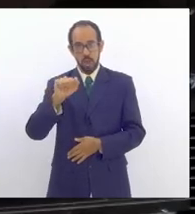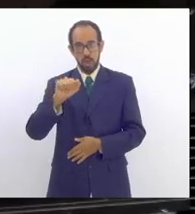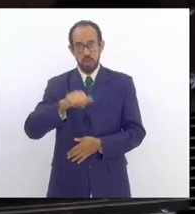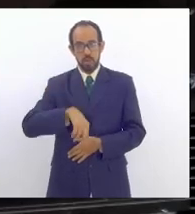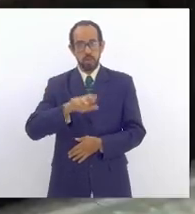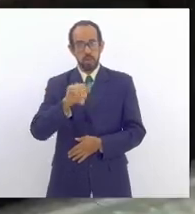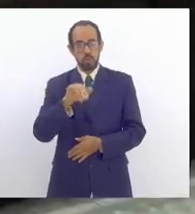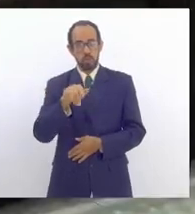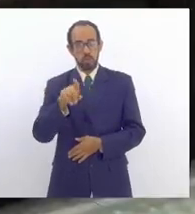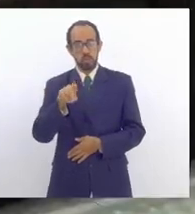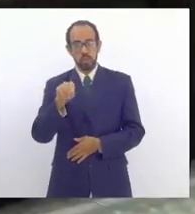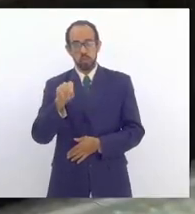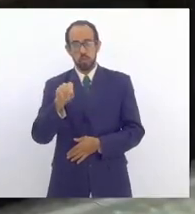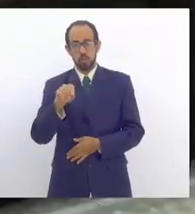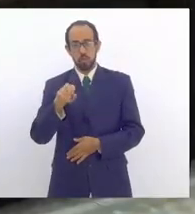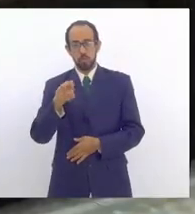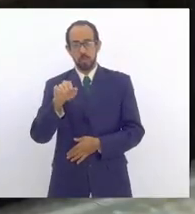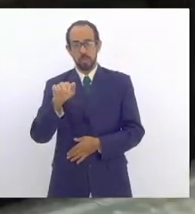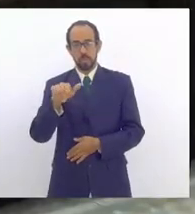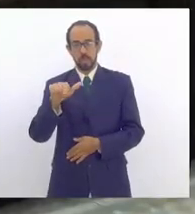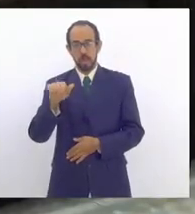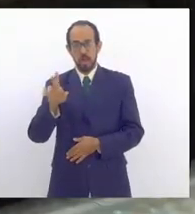Muito obrigado.